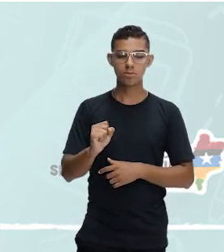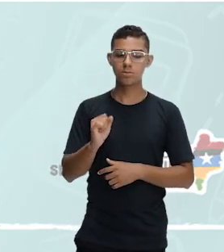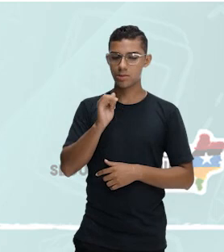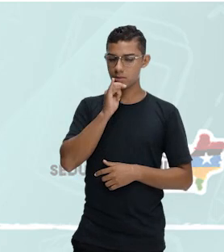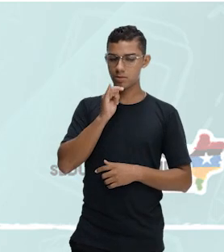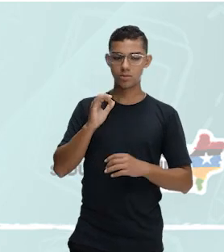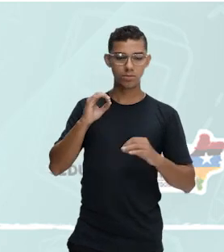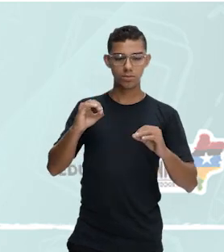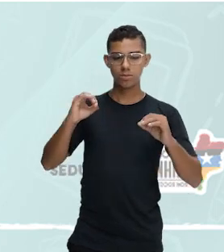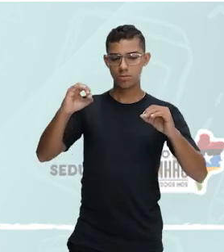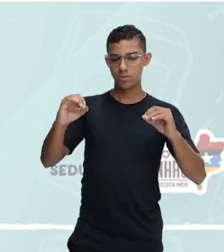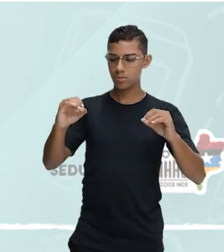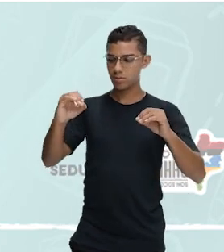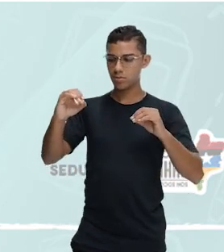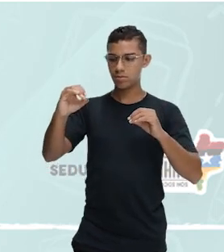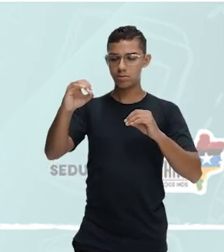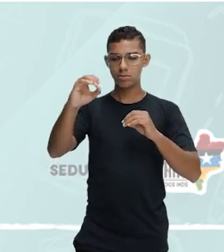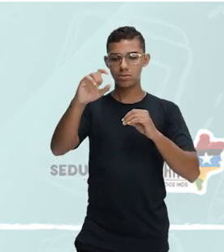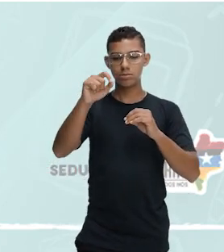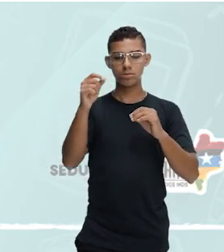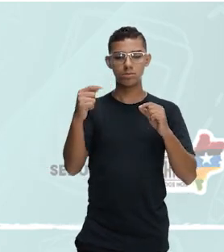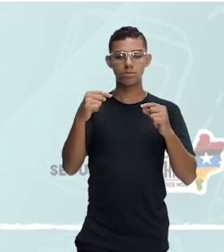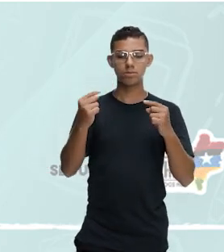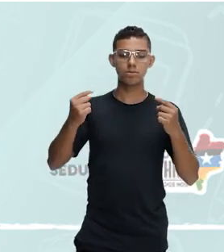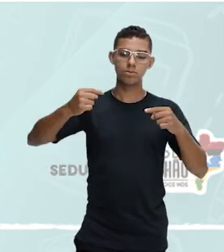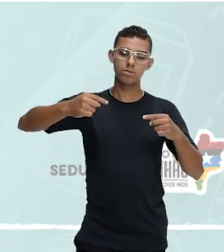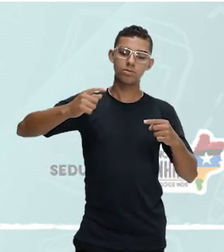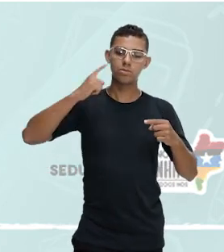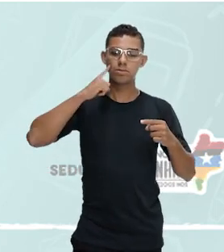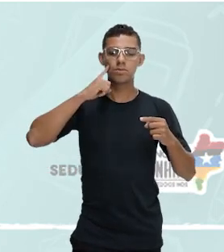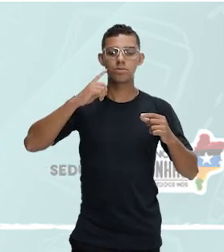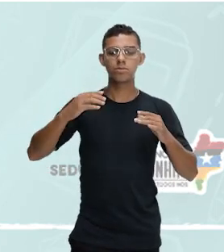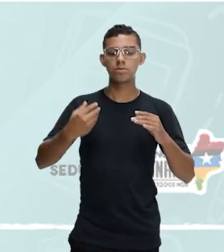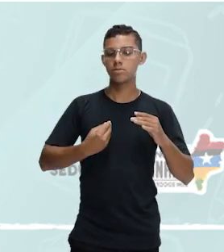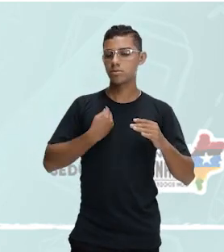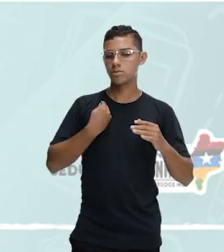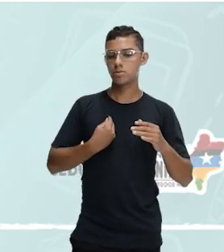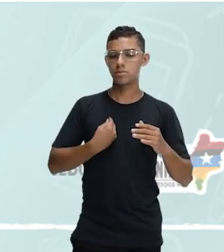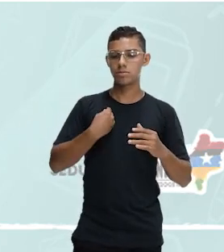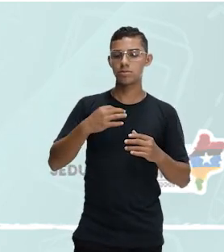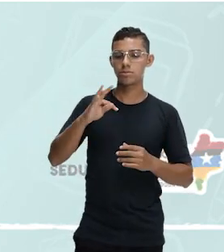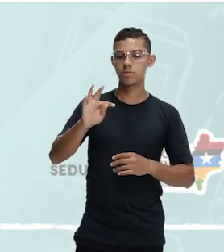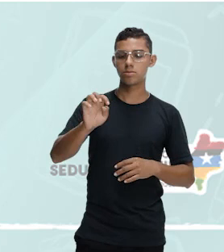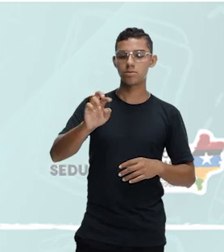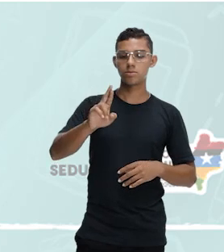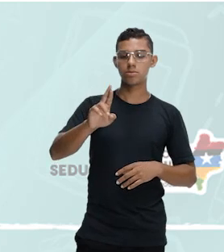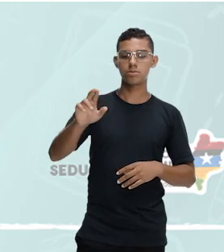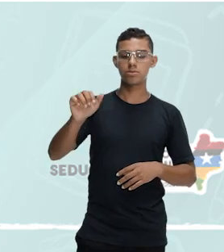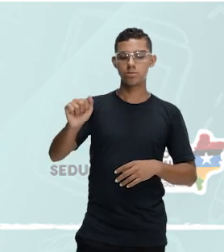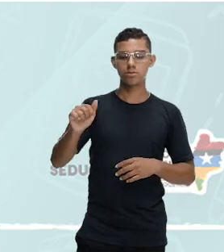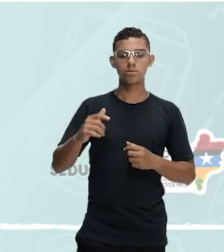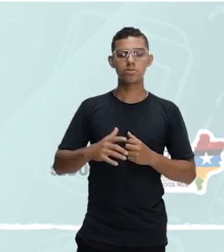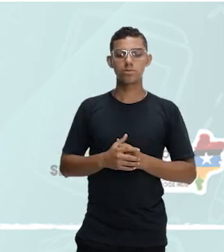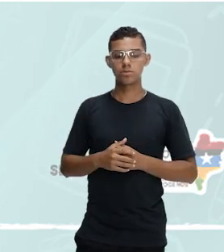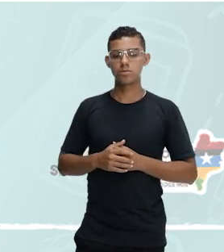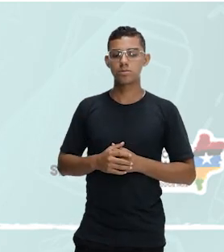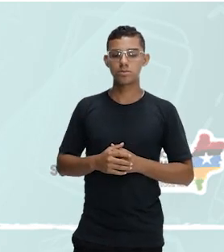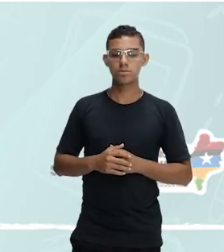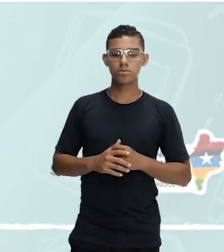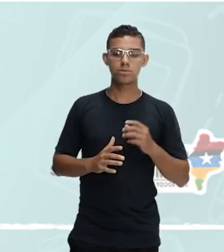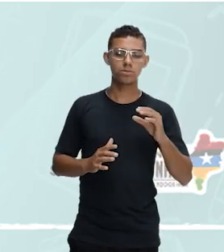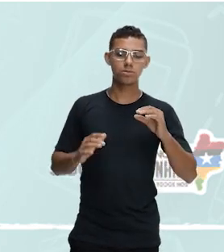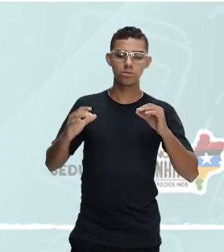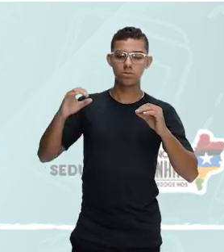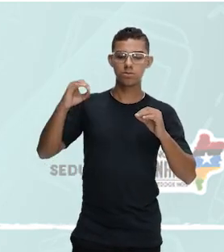deferente, oposto à posição da Terra, em relação ao qual o centro do epiciclo se